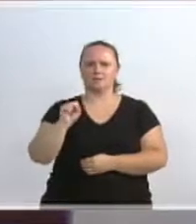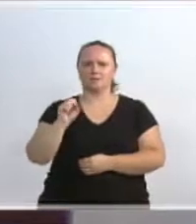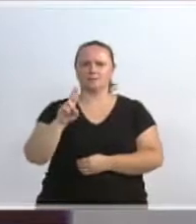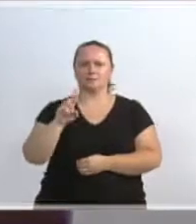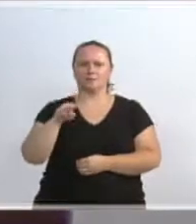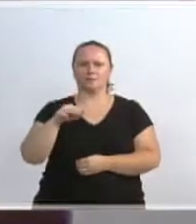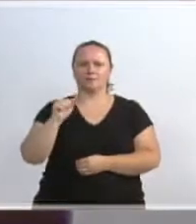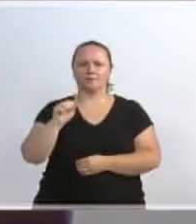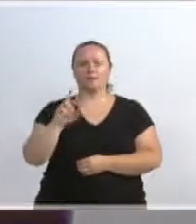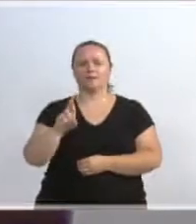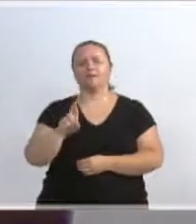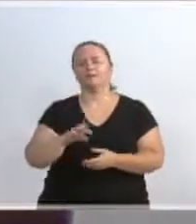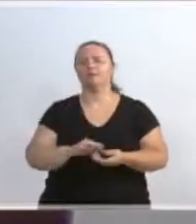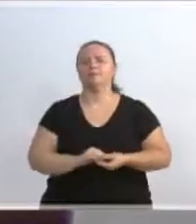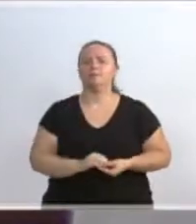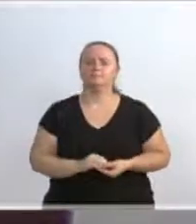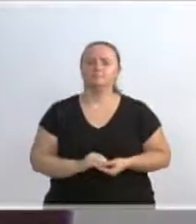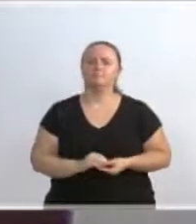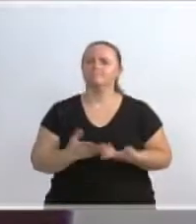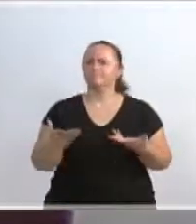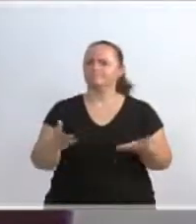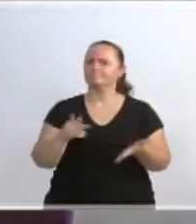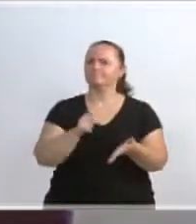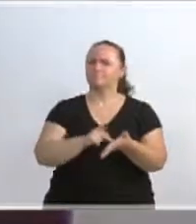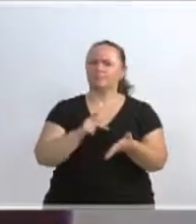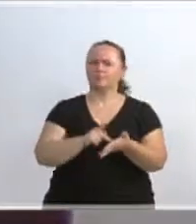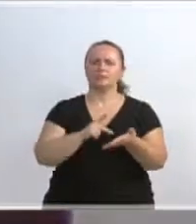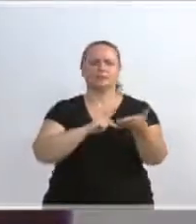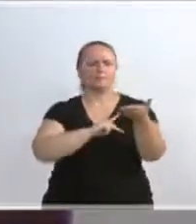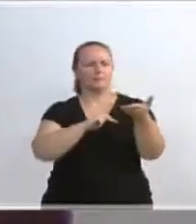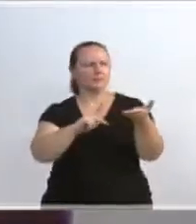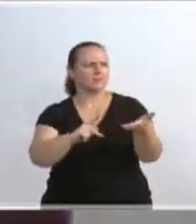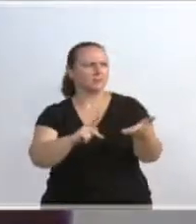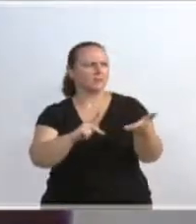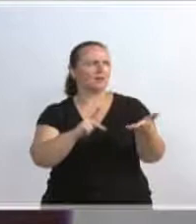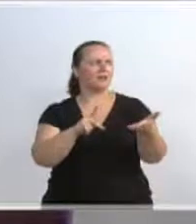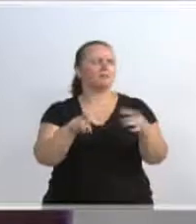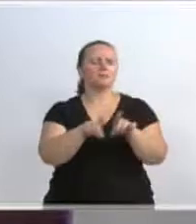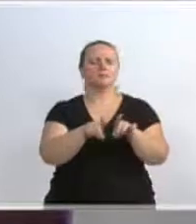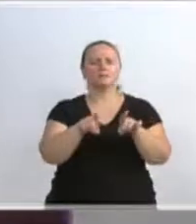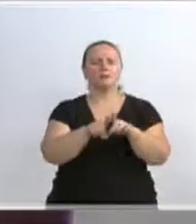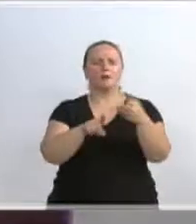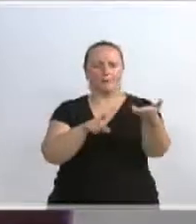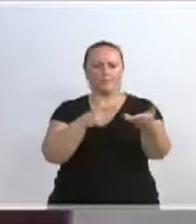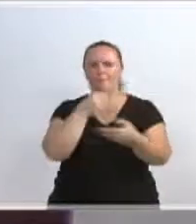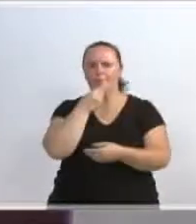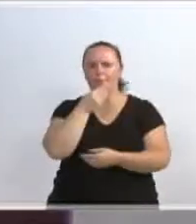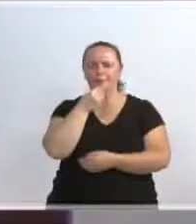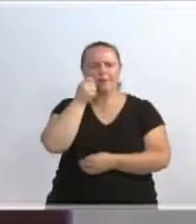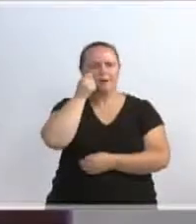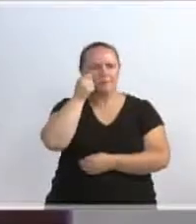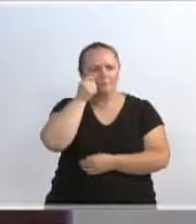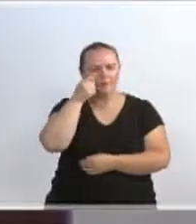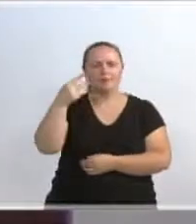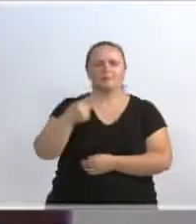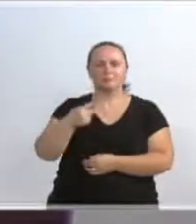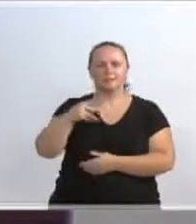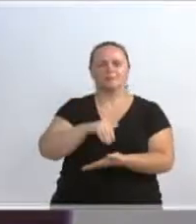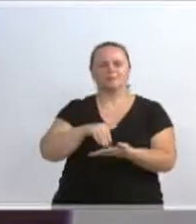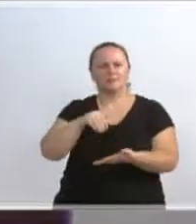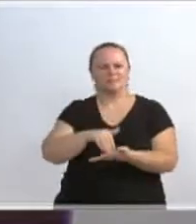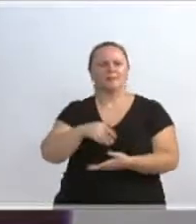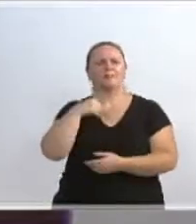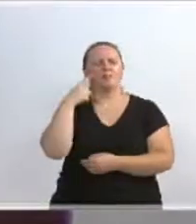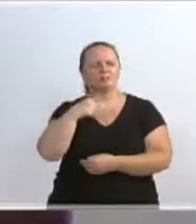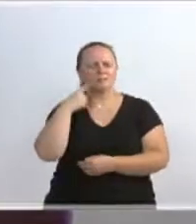com universidades aqui, com esta casa, viu, ao presidente, ao Almir, ao segundo secretário Marcelo Azarim, que realmente